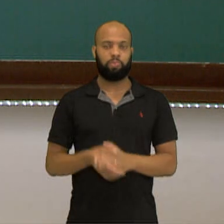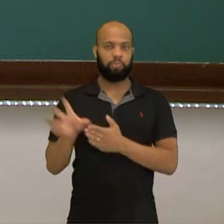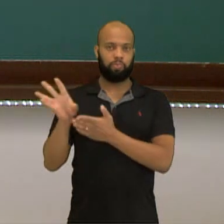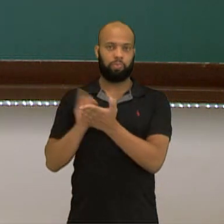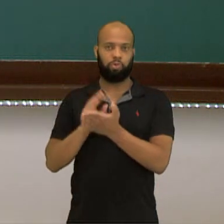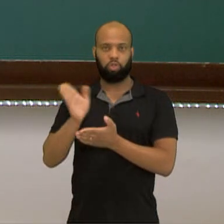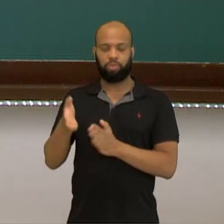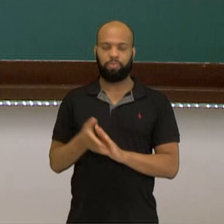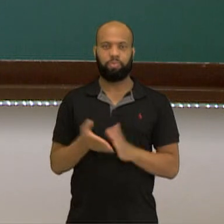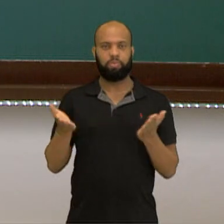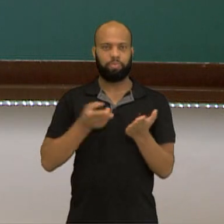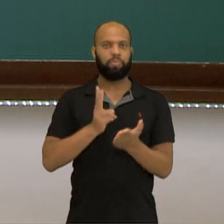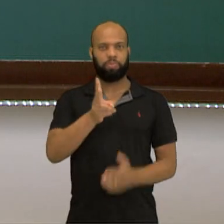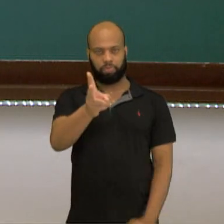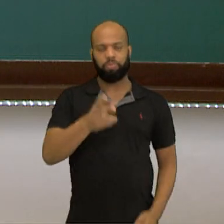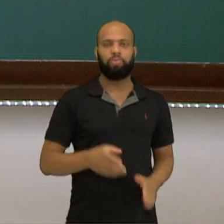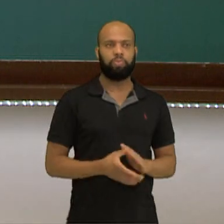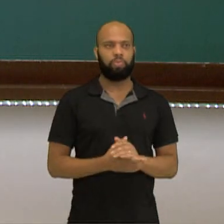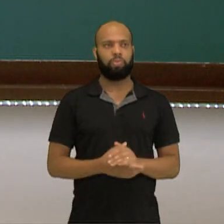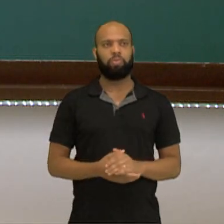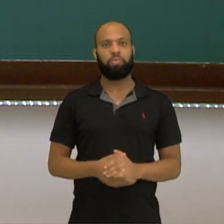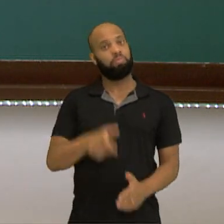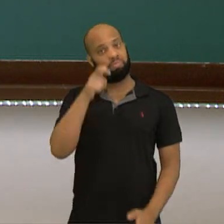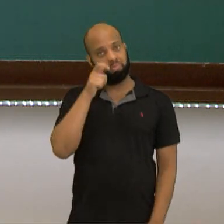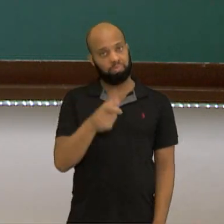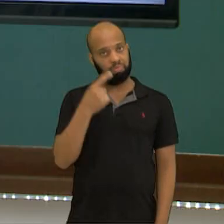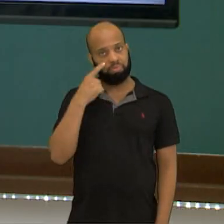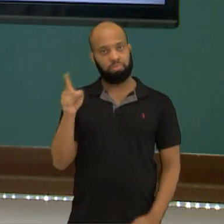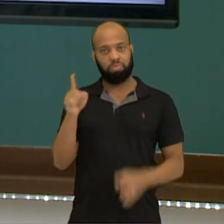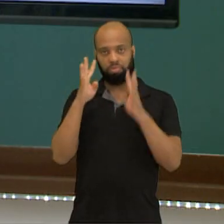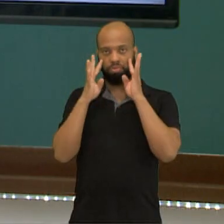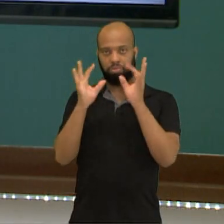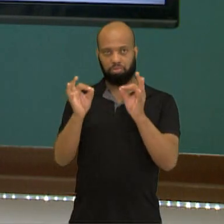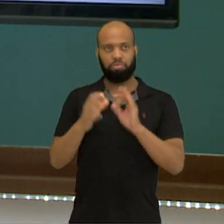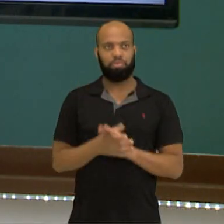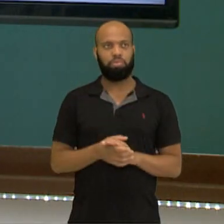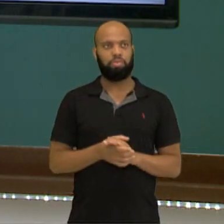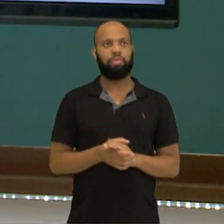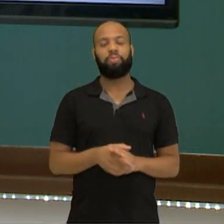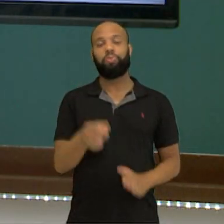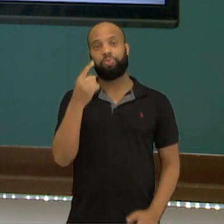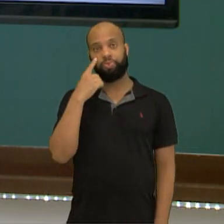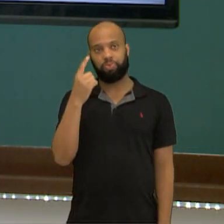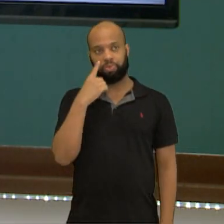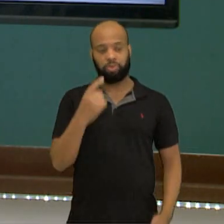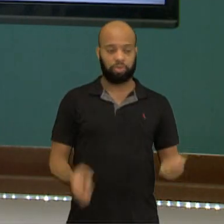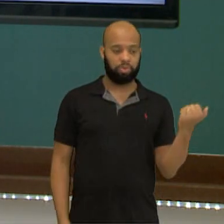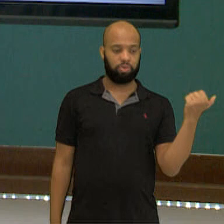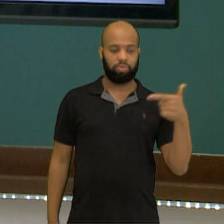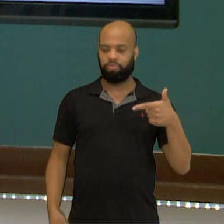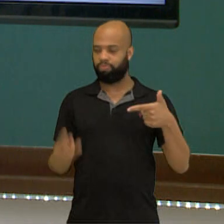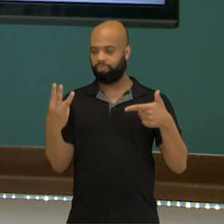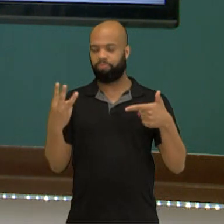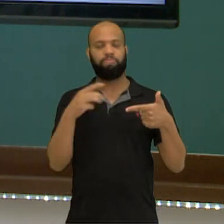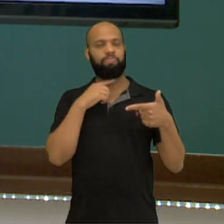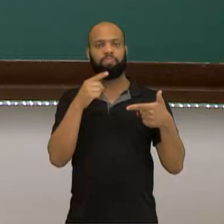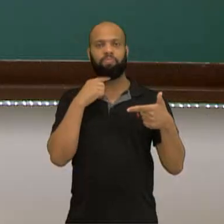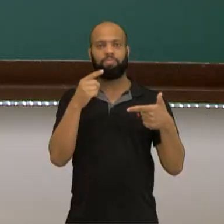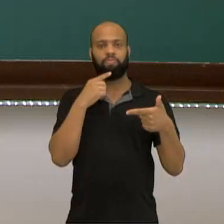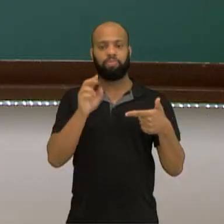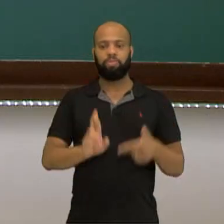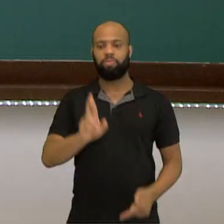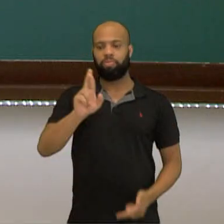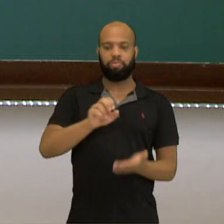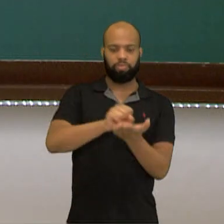Copiaram? Vamos continuar aqui. Que interessante, presta atenção aqui. Maior do que 3 não temos como representar geometricamente.